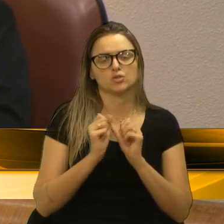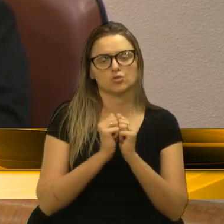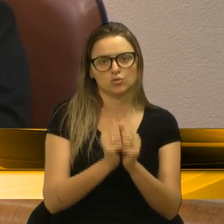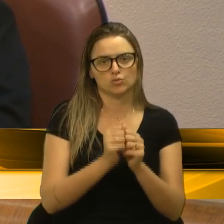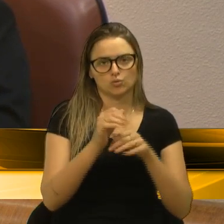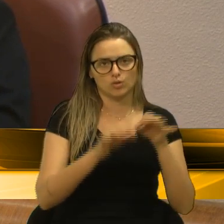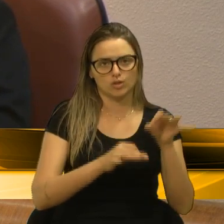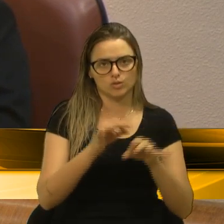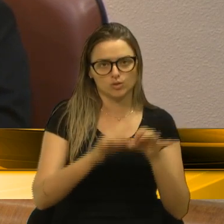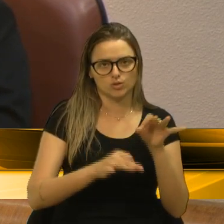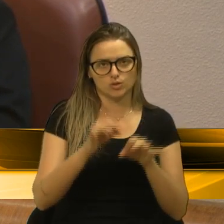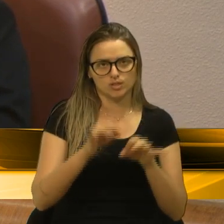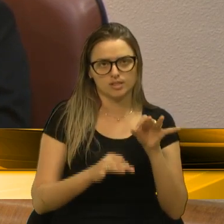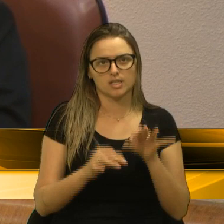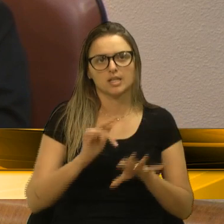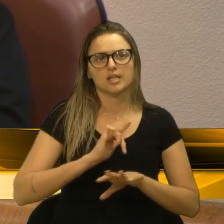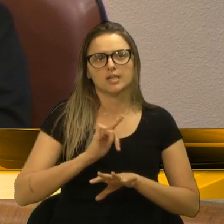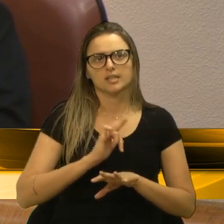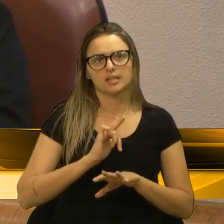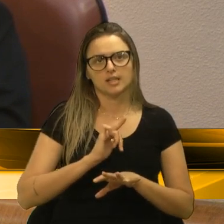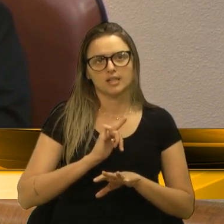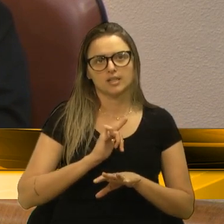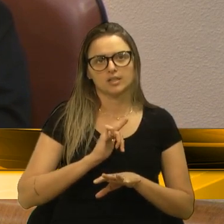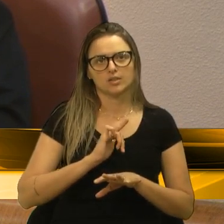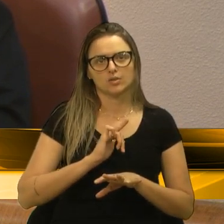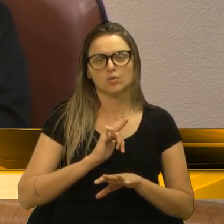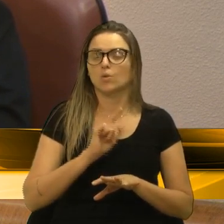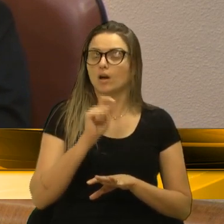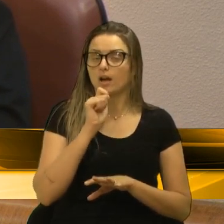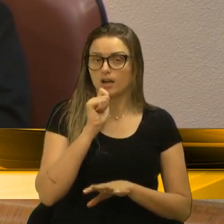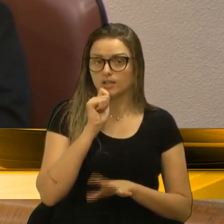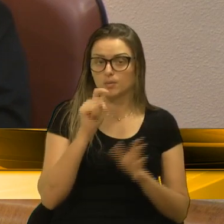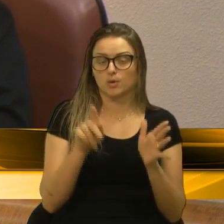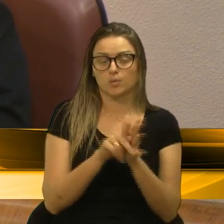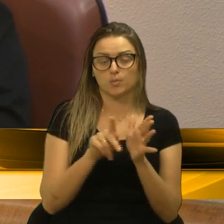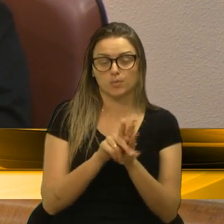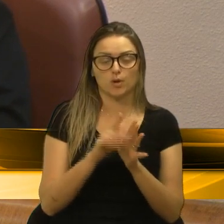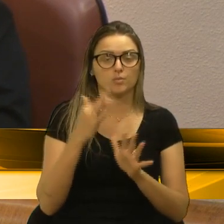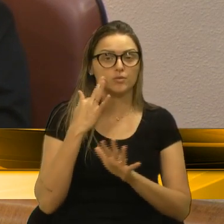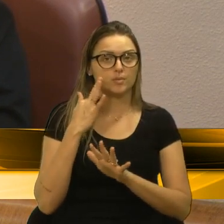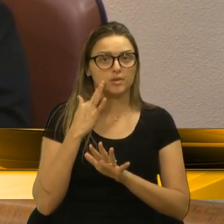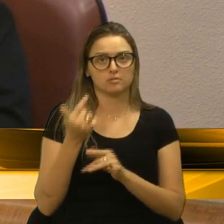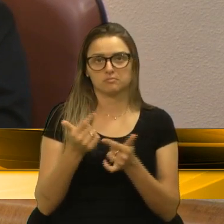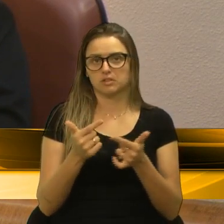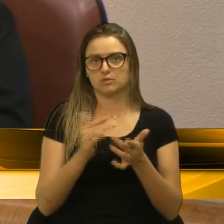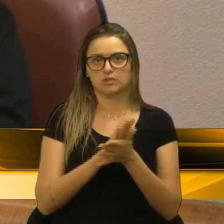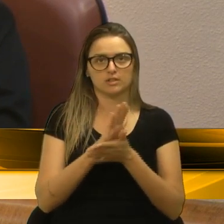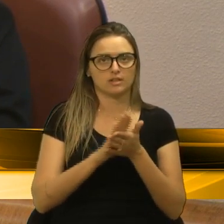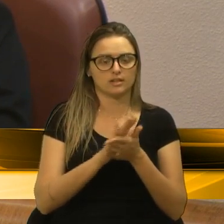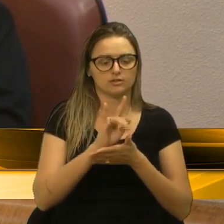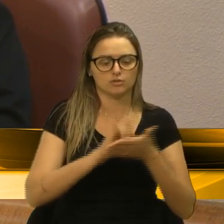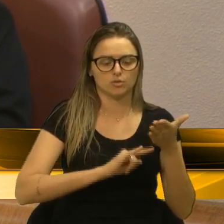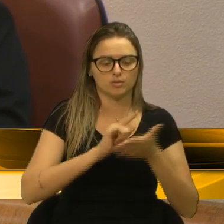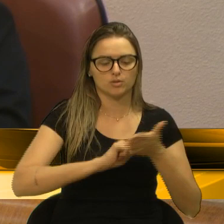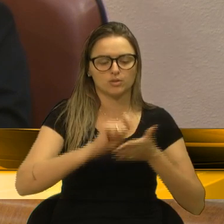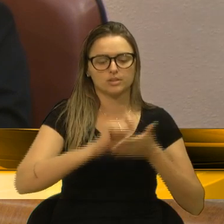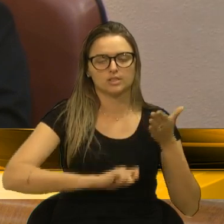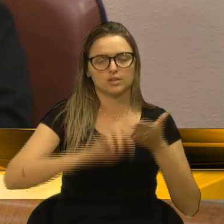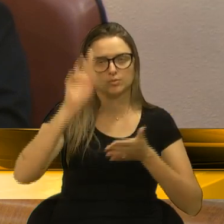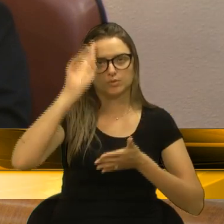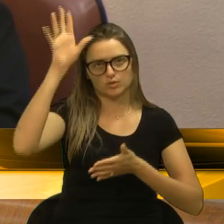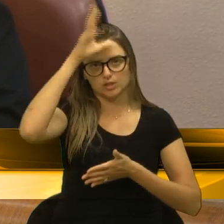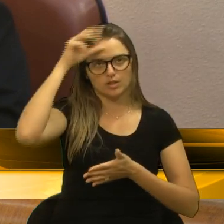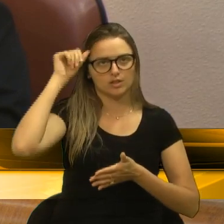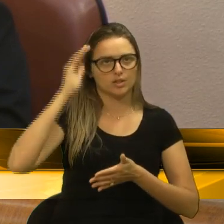imediatamente cumprido pelo município, sendo dito ainda pelo próprio Dr. Fabiano que não existia nenhum documento assinado pelo prefeito em